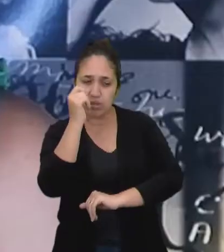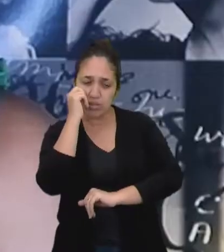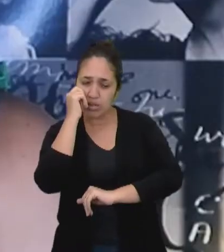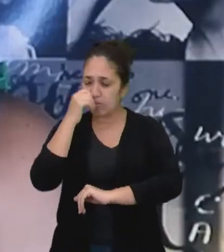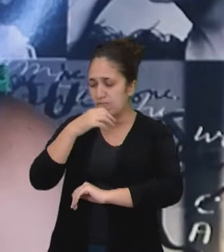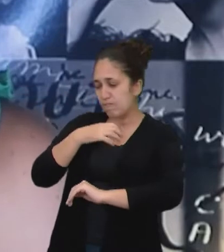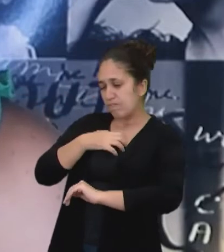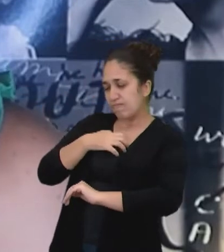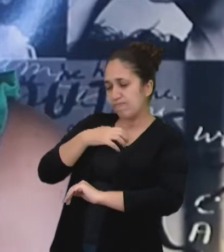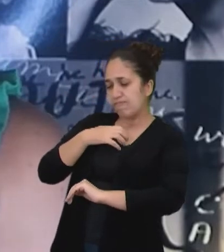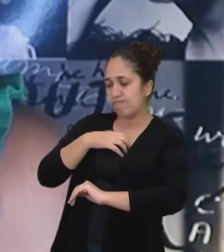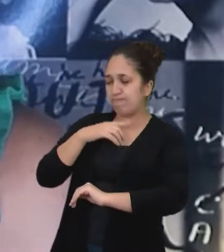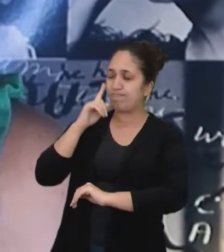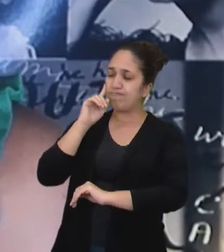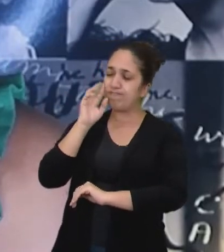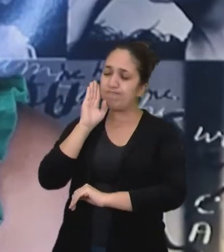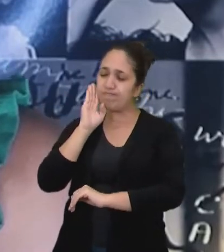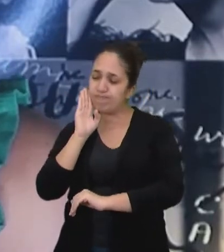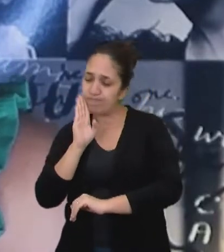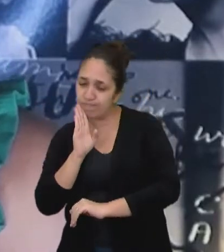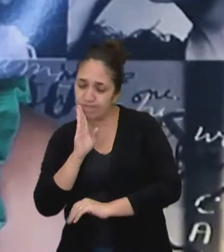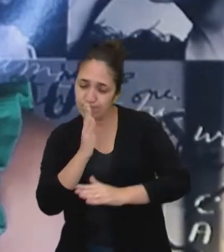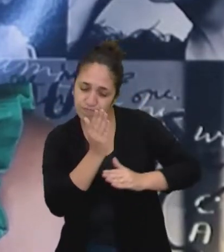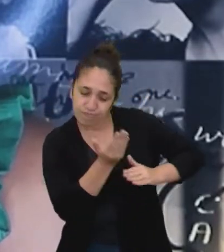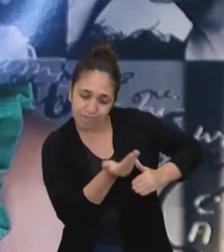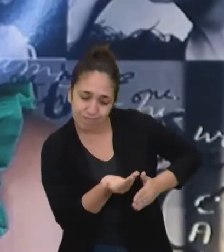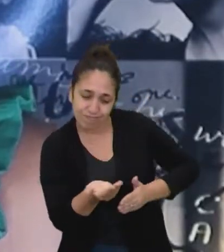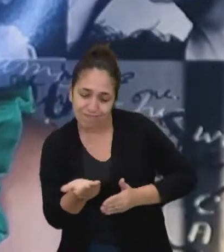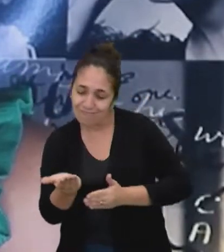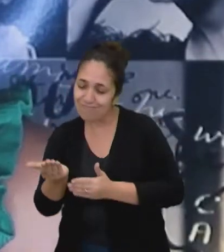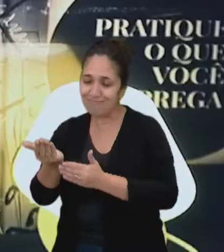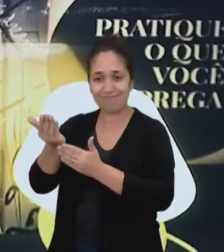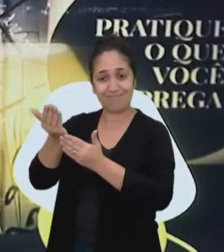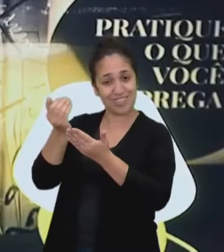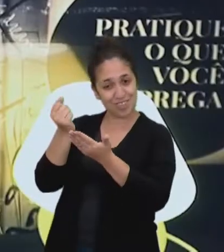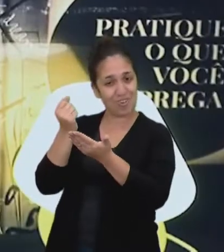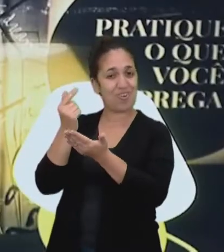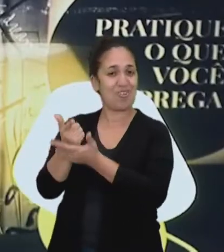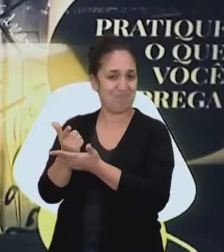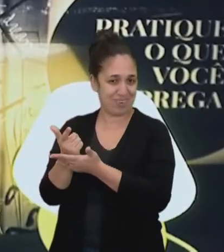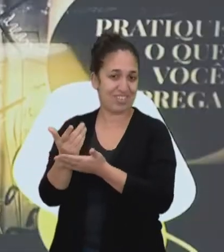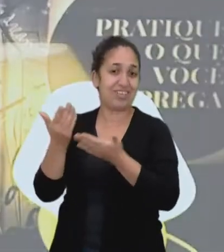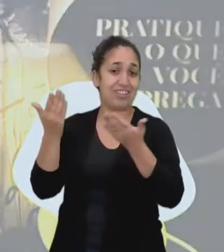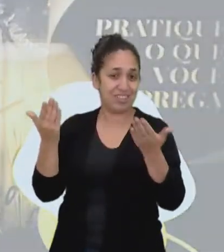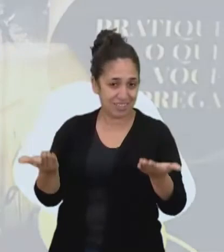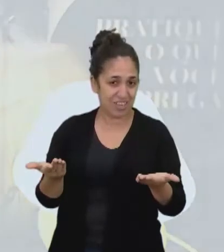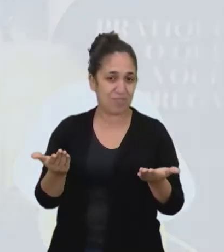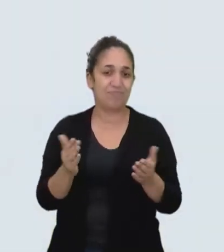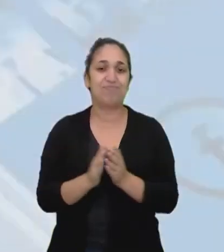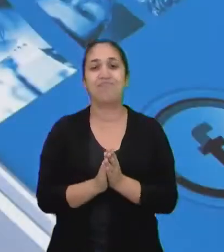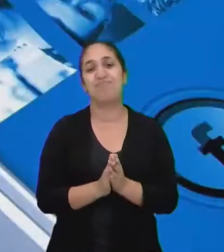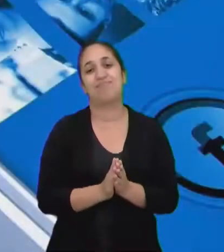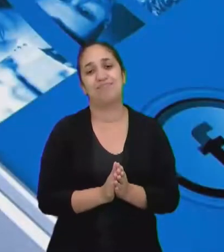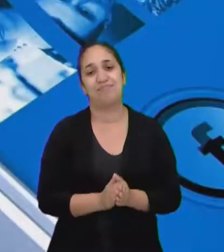simpatia e você tem que conduzi-la até o momento de compra. Para isso que serve o funil de